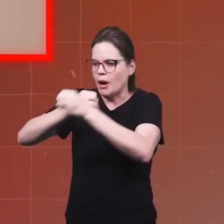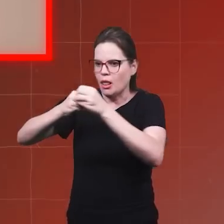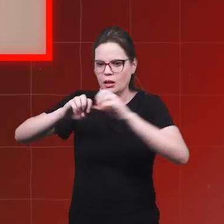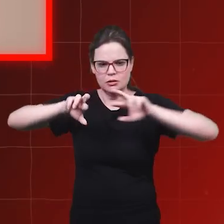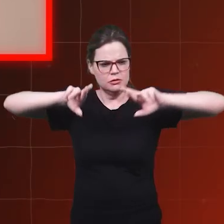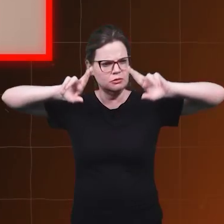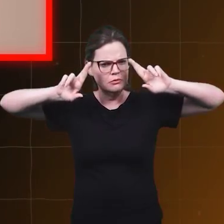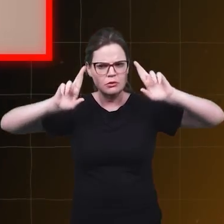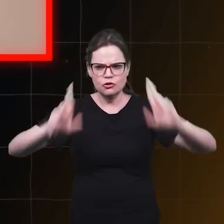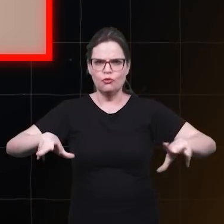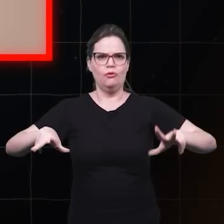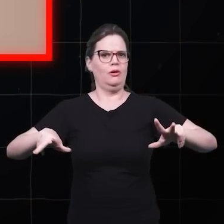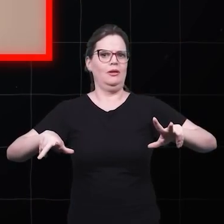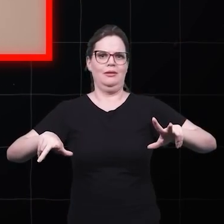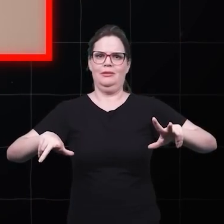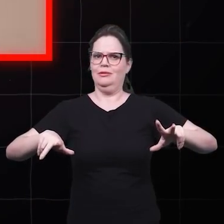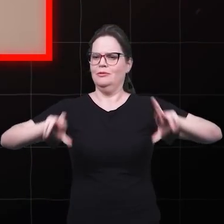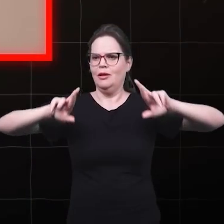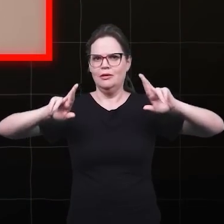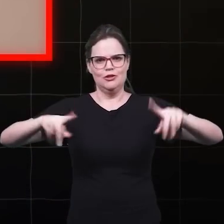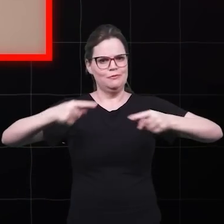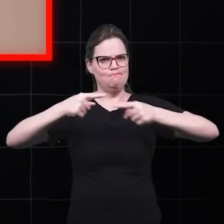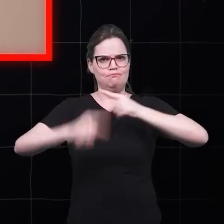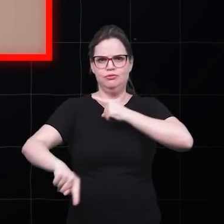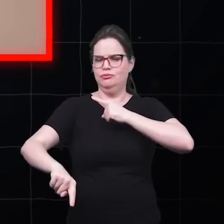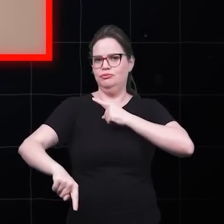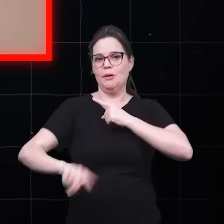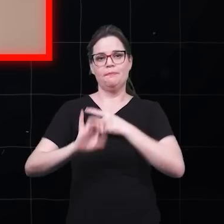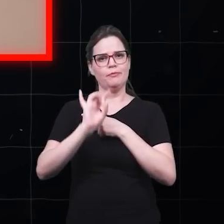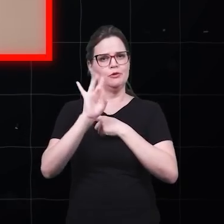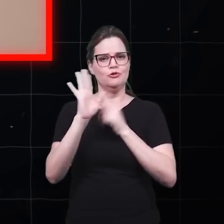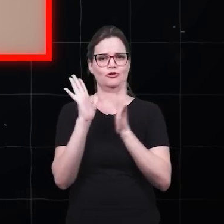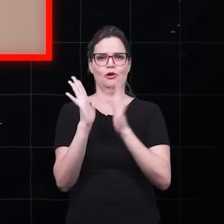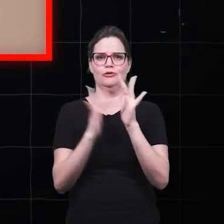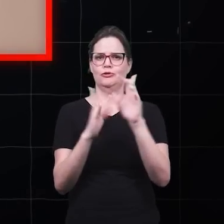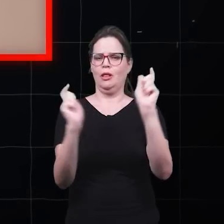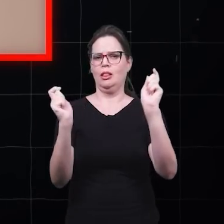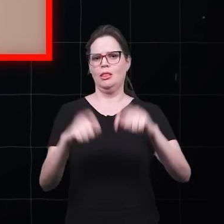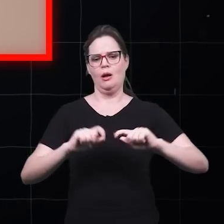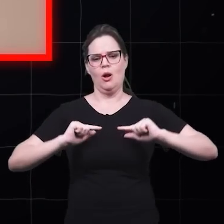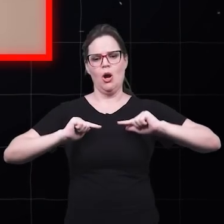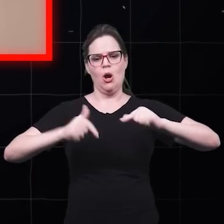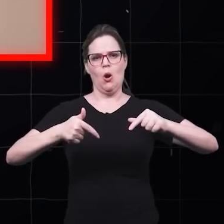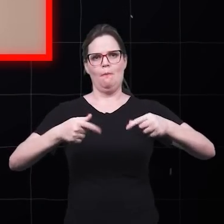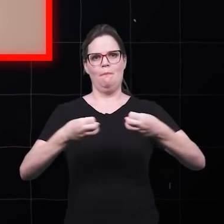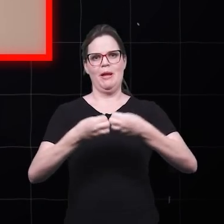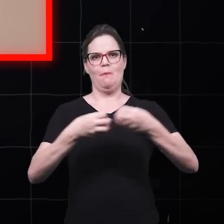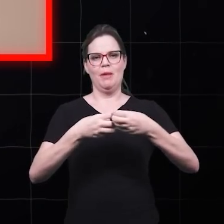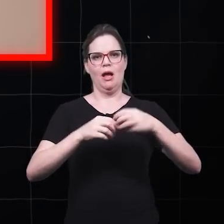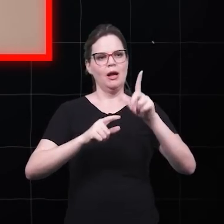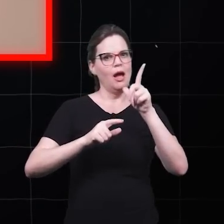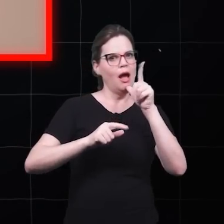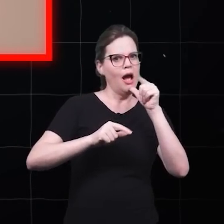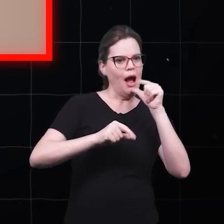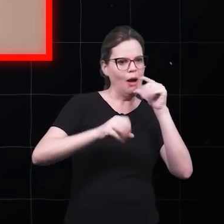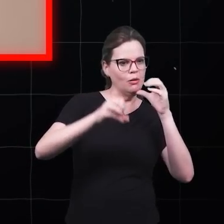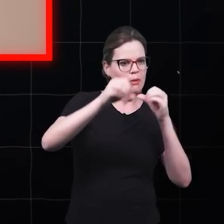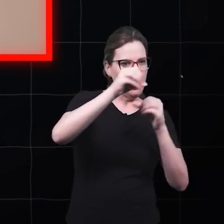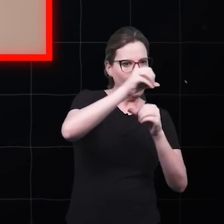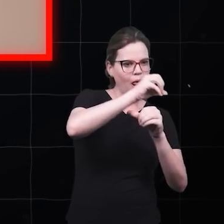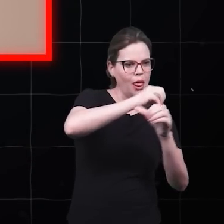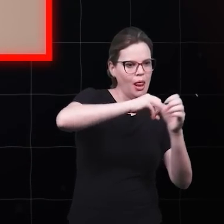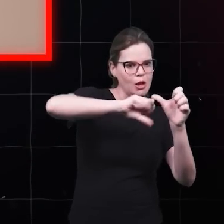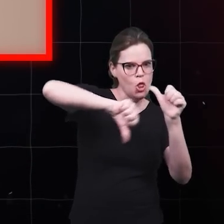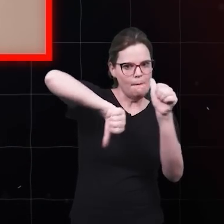só realmente um milagre da parte de Jesus poderia fazer um ato como aquele que Jesus fez,